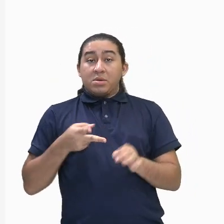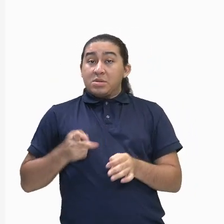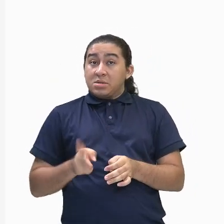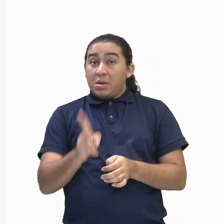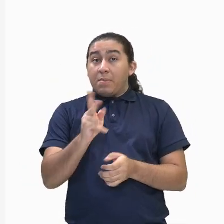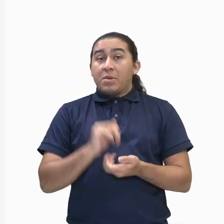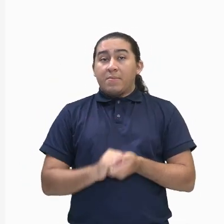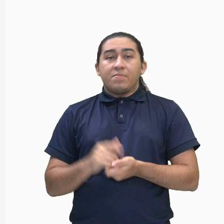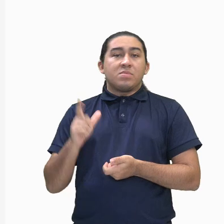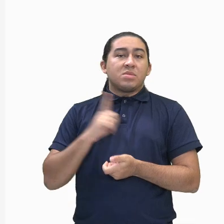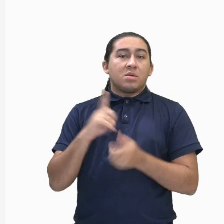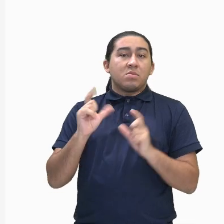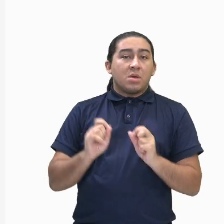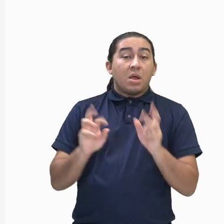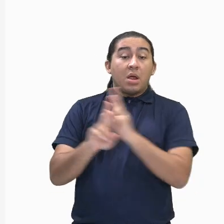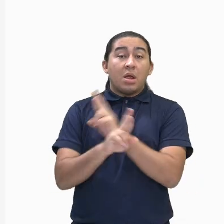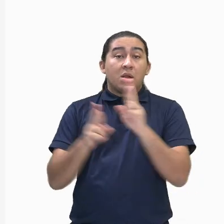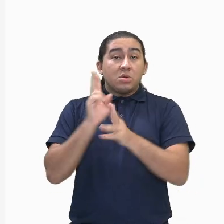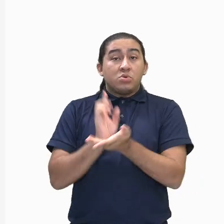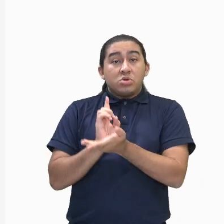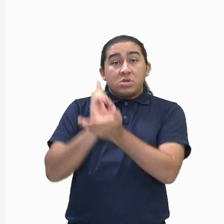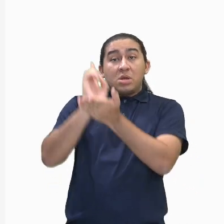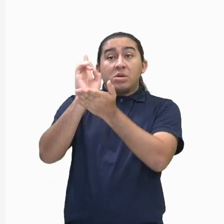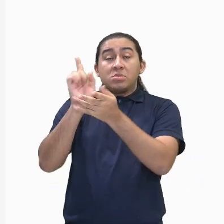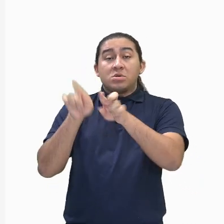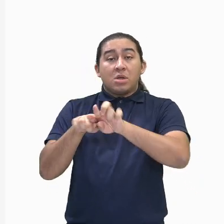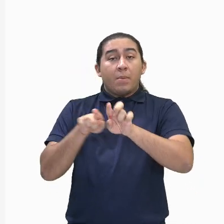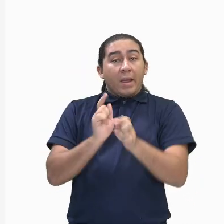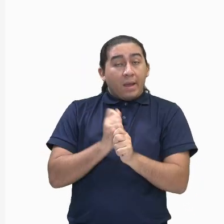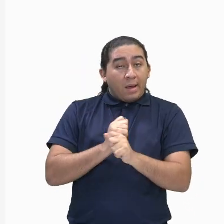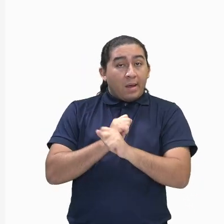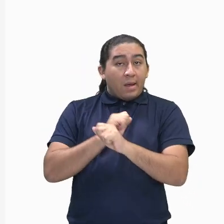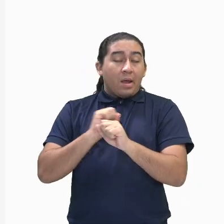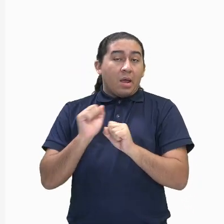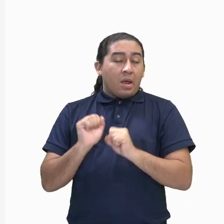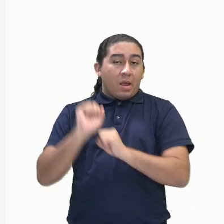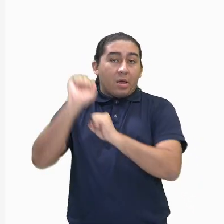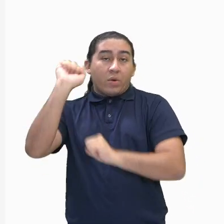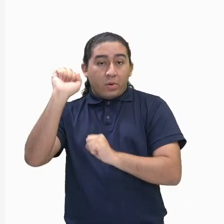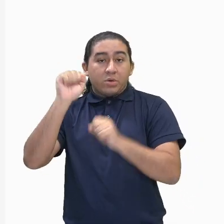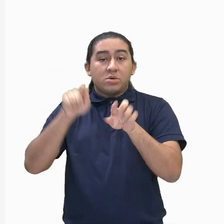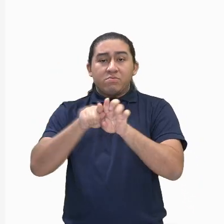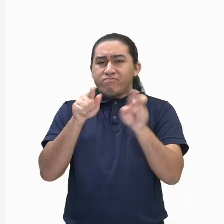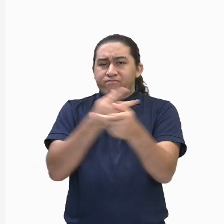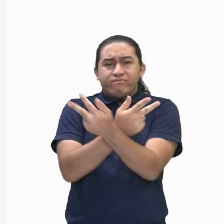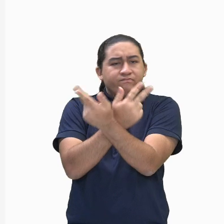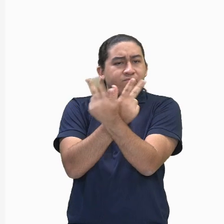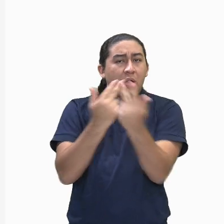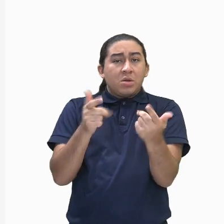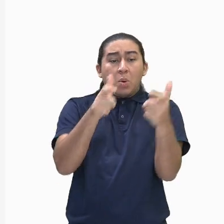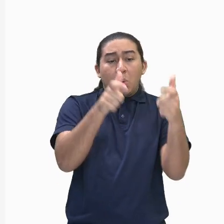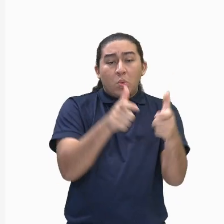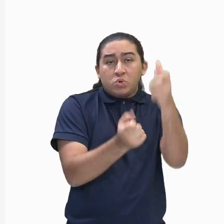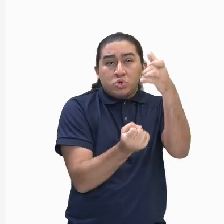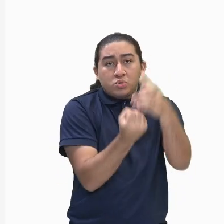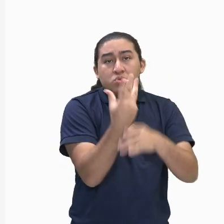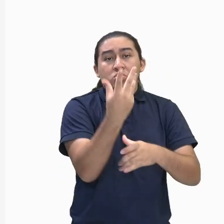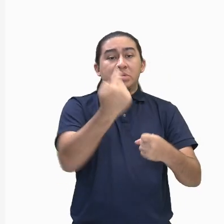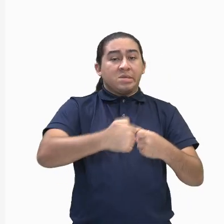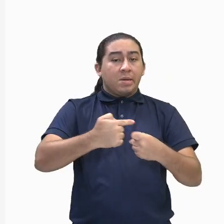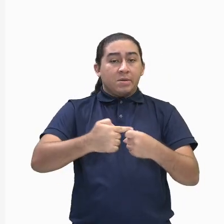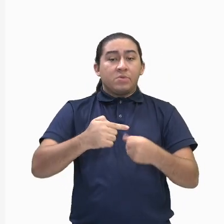envolvendo deuses, heróis e eventos fundadores. Temos como exemplo voltado para